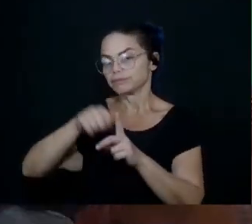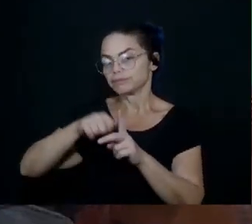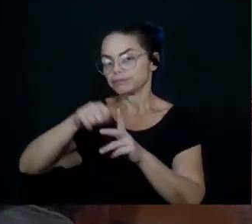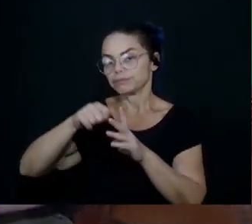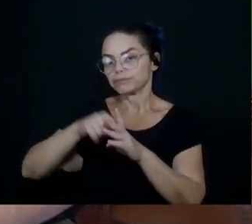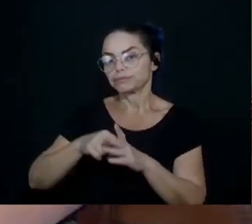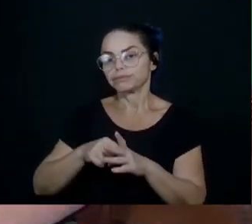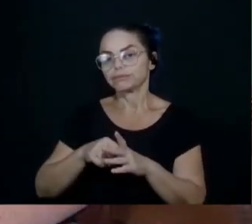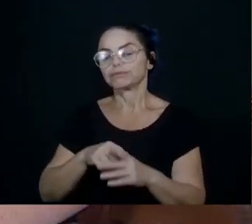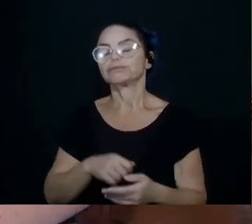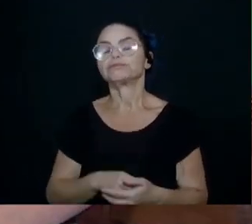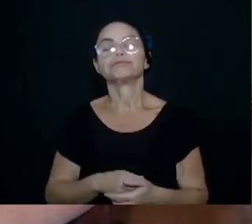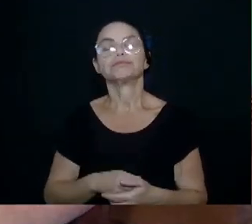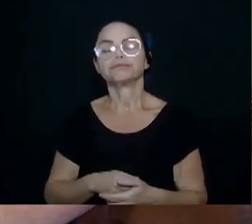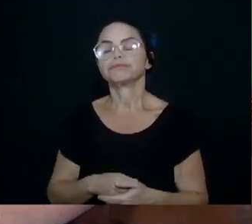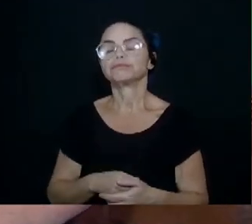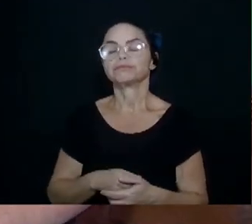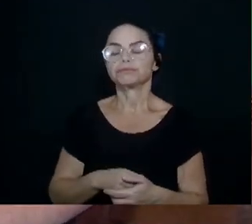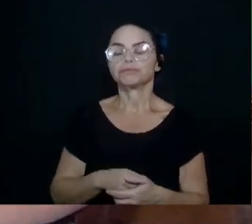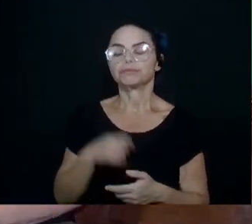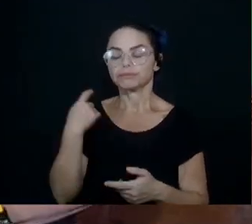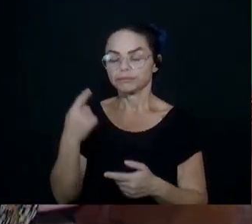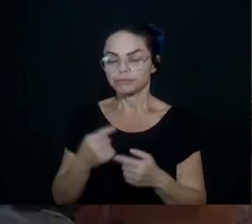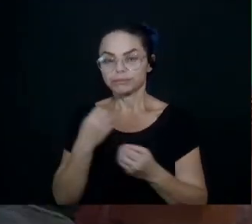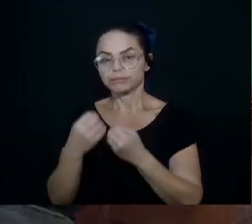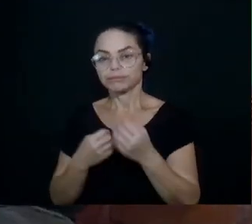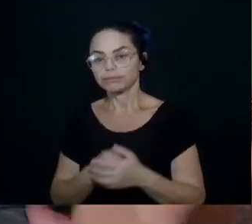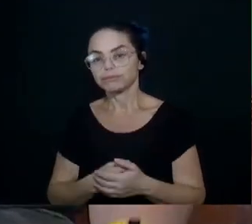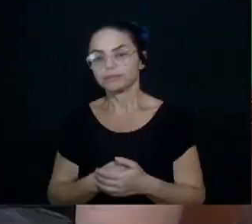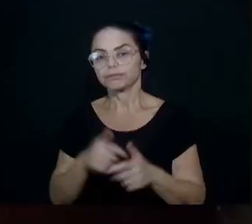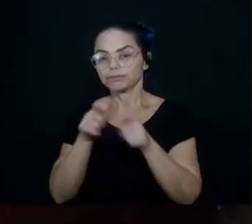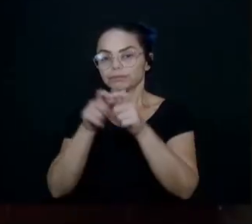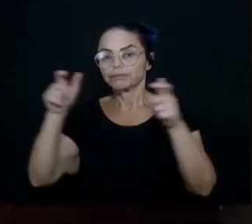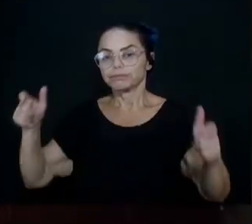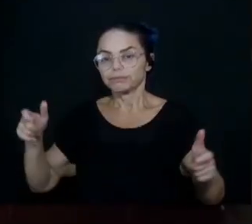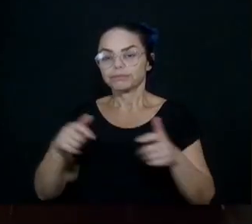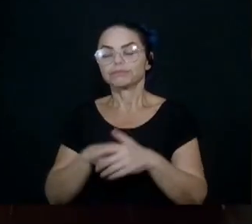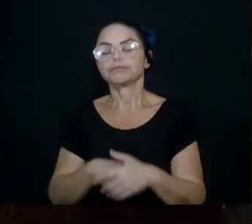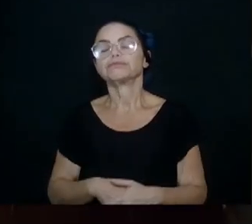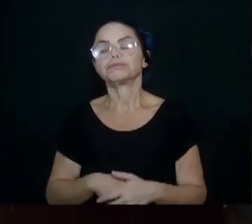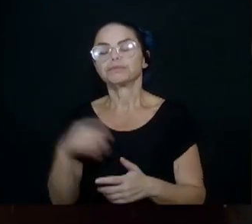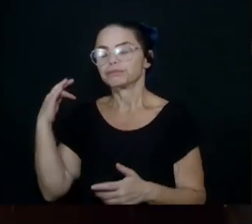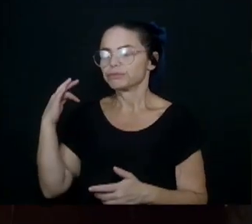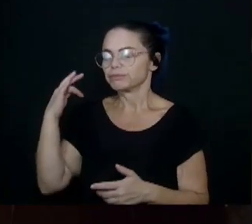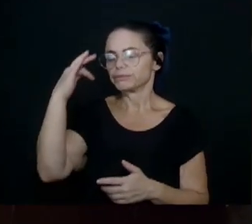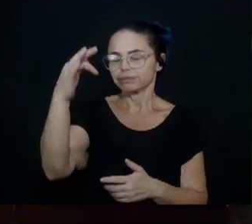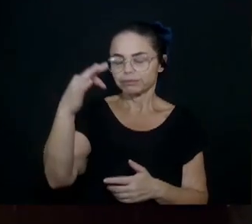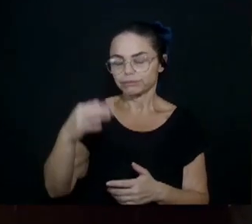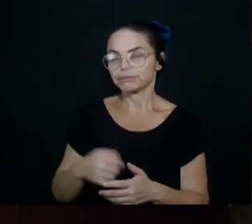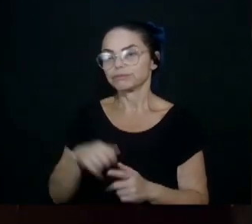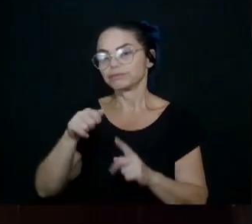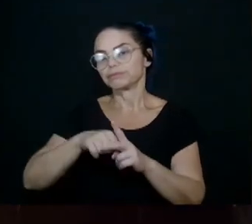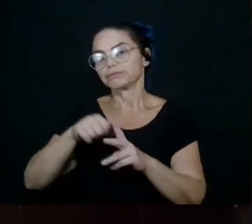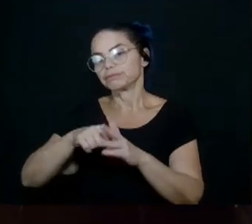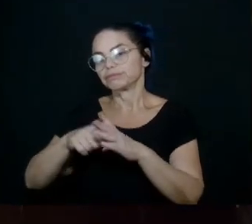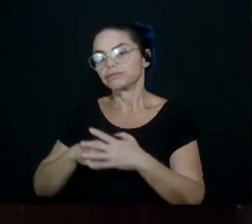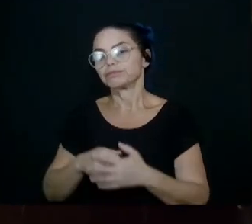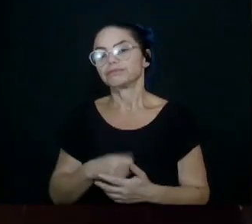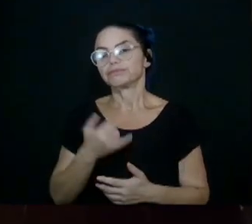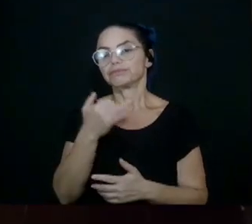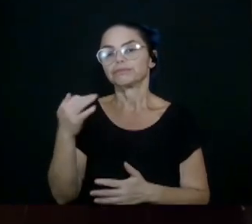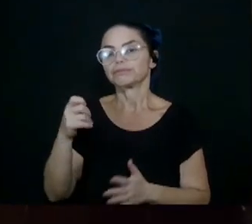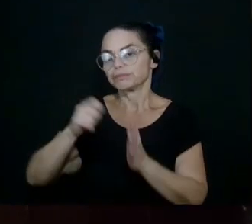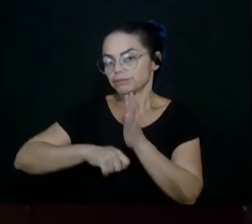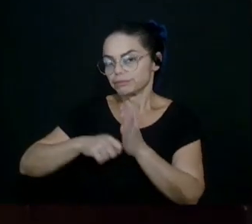né? Nós temos métricas de como nós vamos crescer, quais são as projeções que nós temos para os próximos meses, quantas assinaturas a mais nós